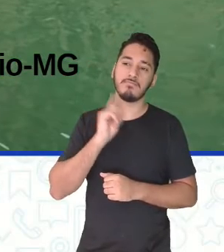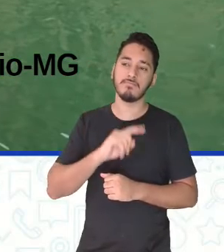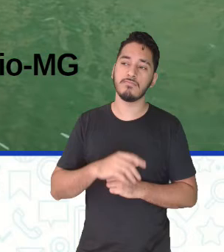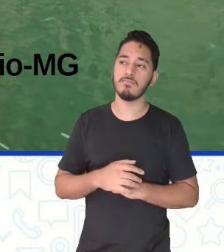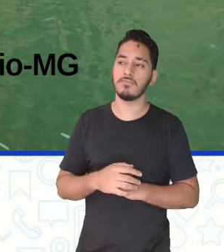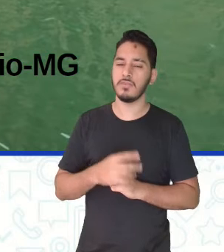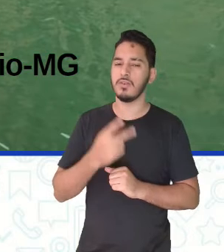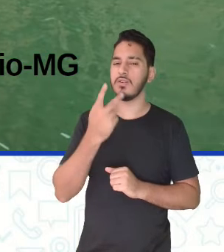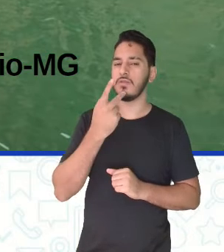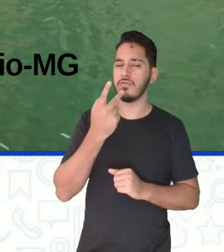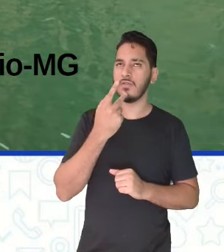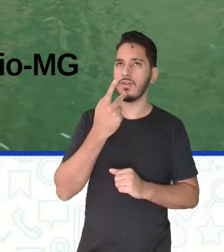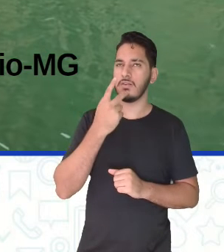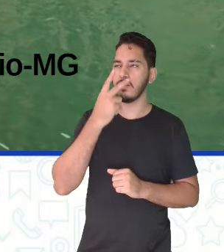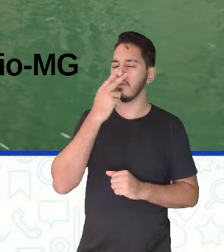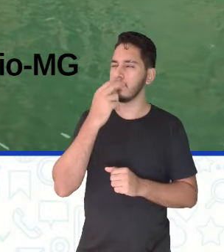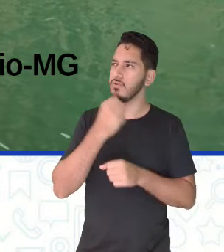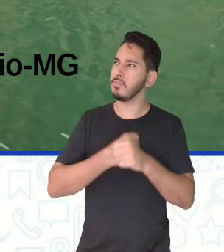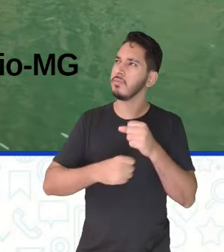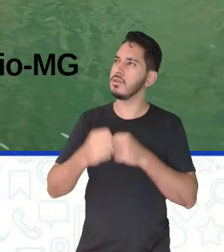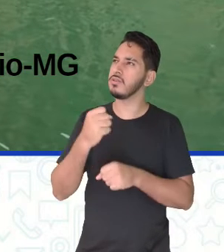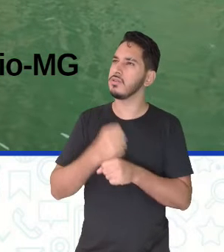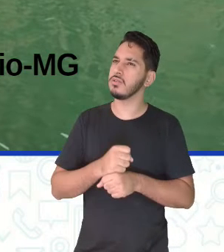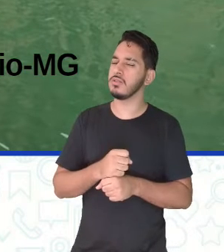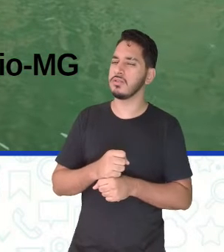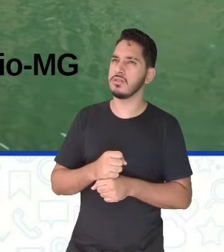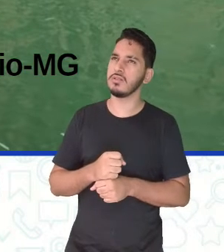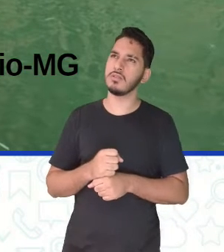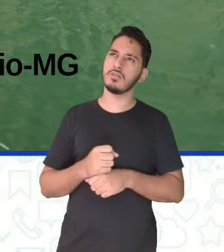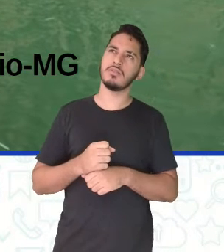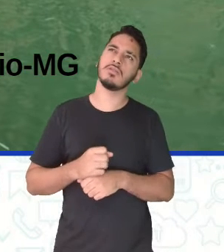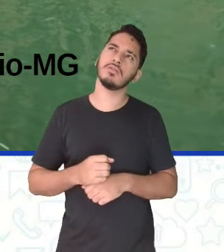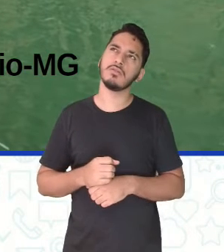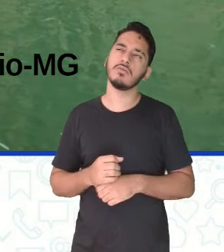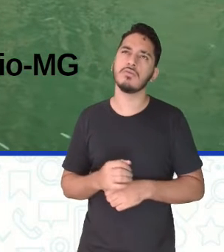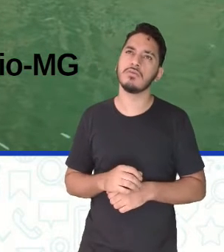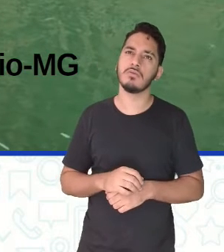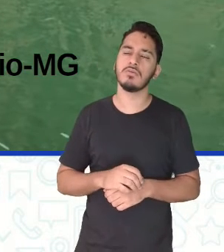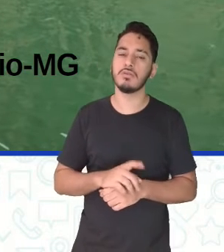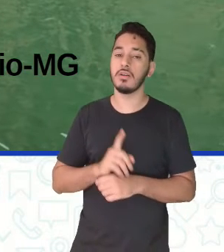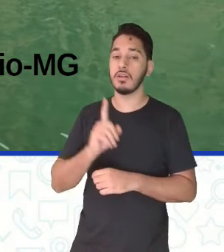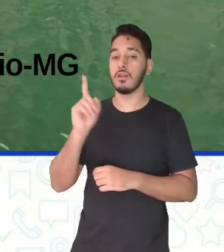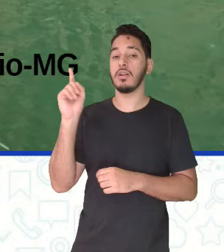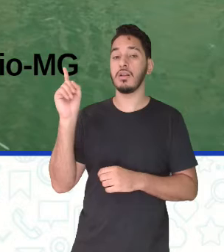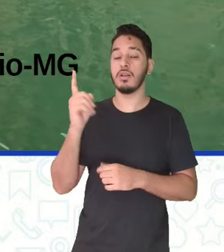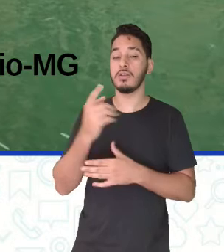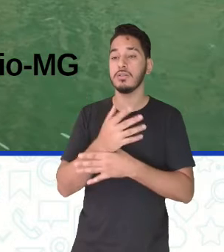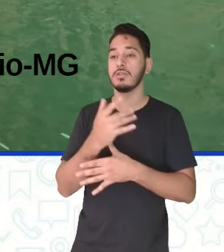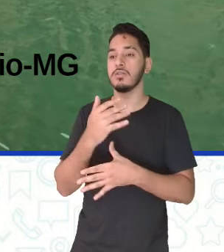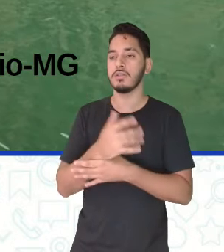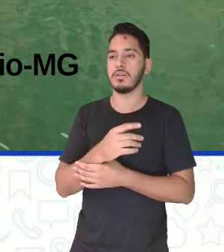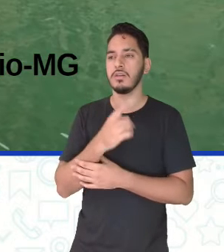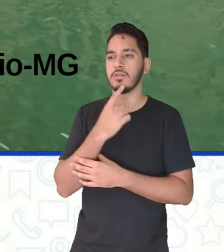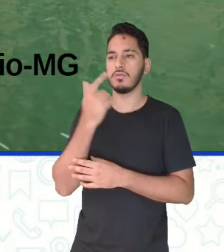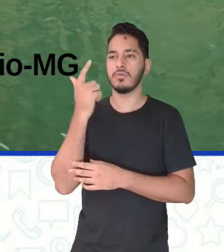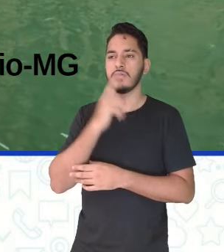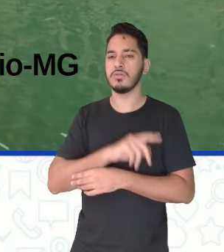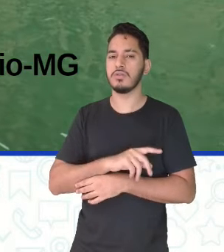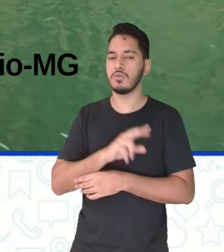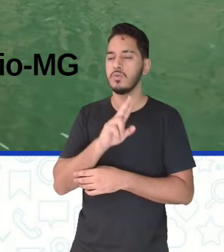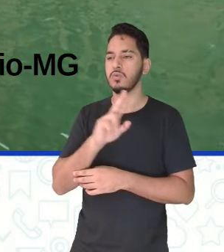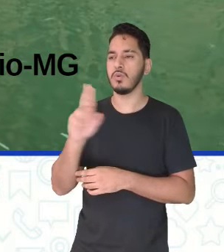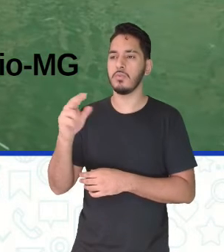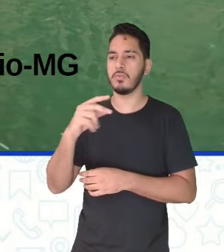ano passado, pode ter sido até esse ano mesmo, não foi? Eu acho que foi. Enfim, lá na cidade de, será que eu consigo pronunciar a